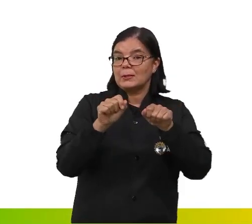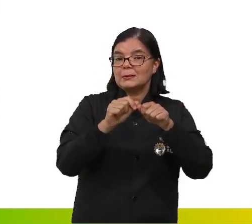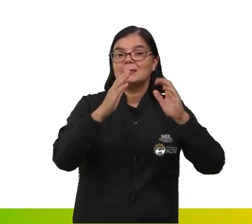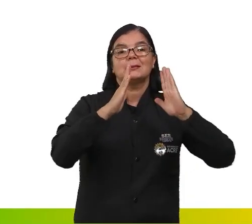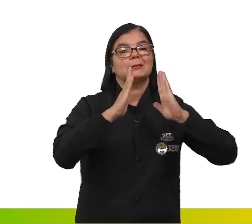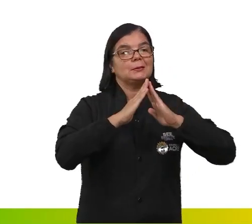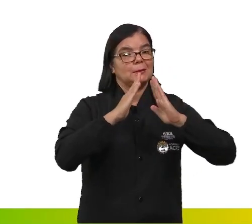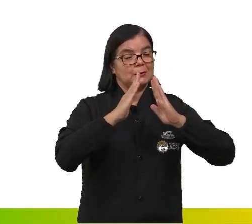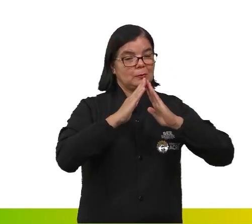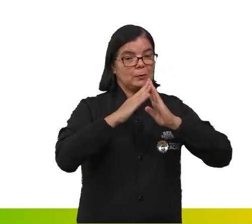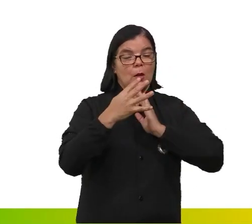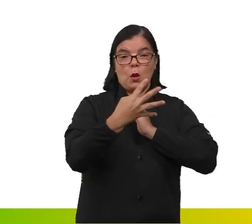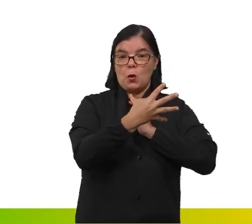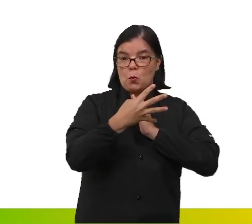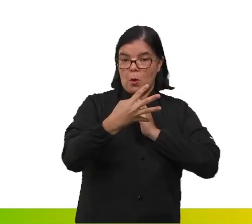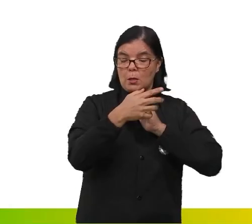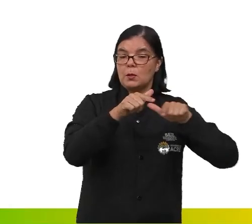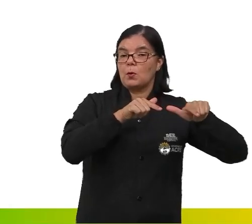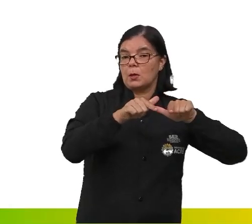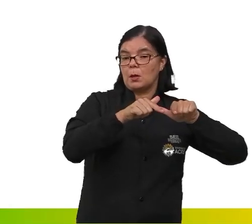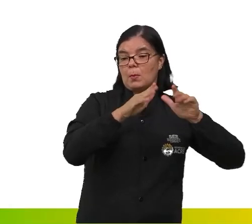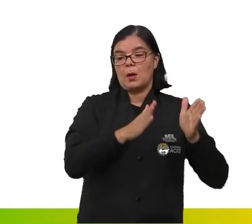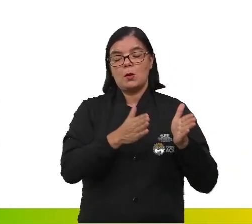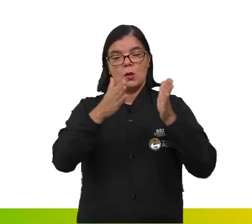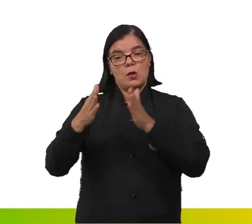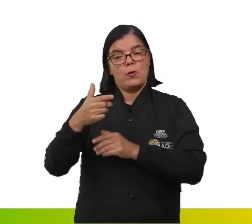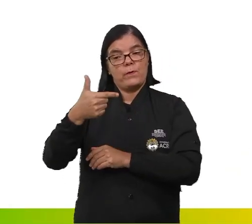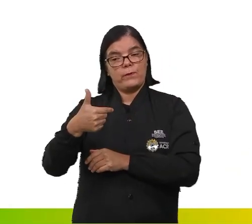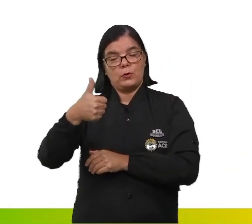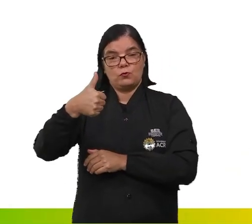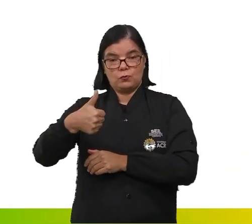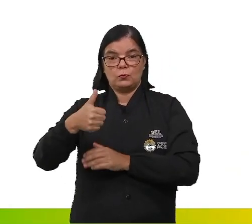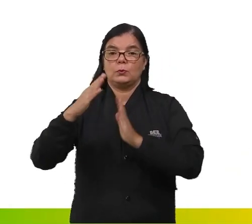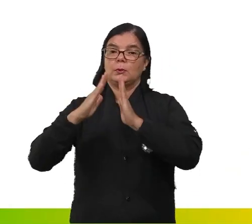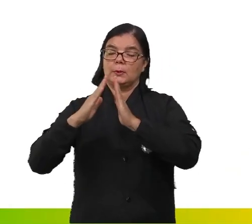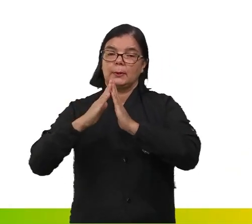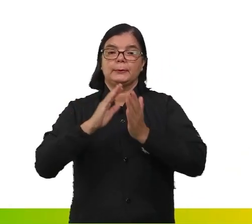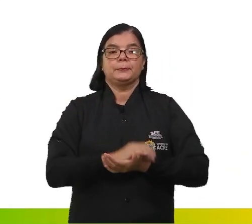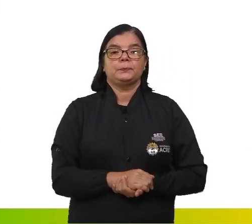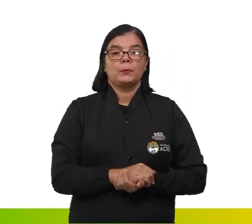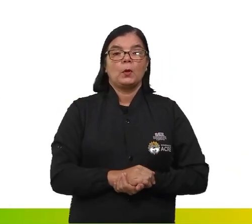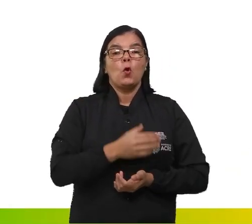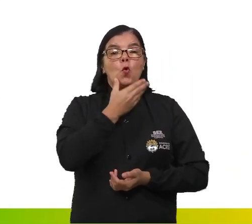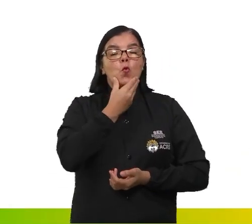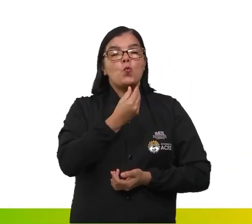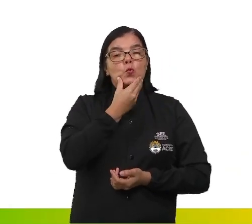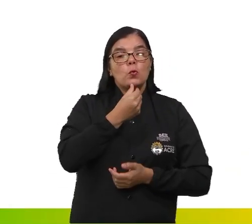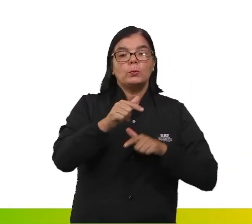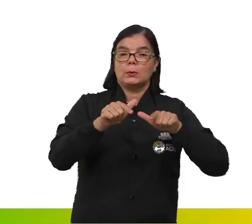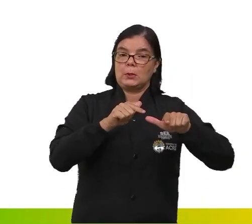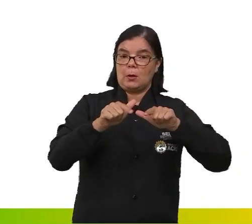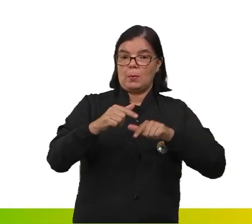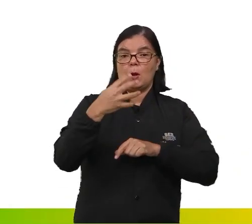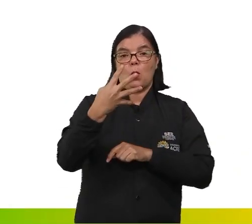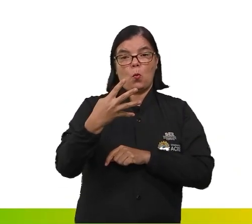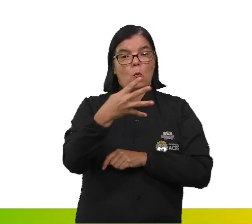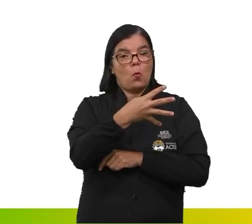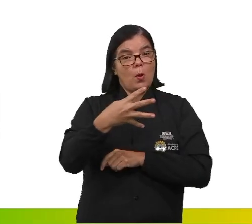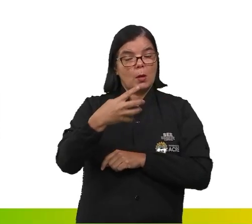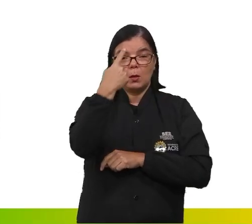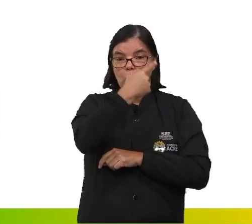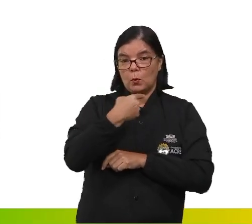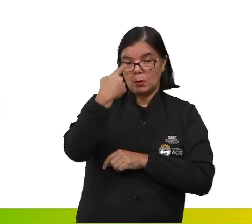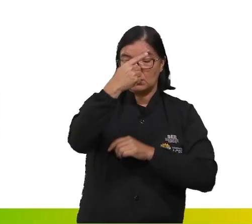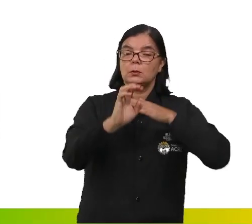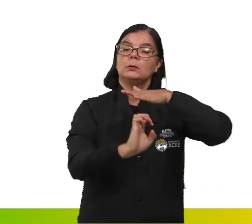né? 44 horas no trabalho, 21 no lar. Enquanto que os homens, trabalhando 44 horas